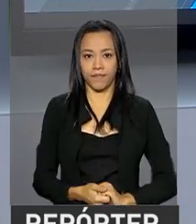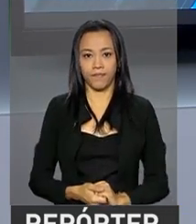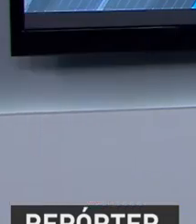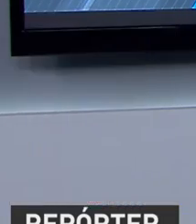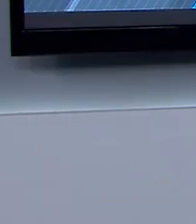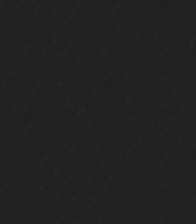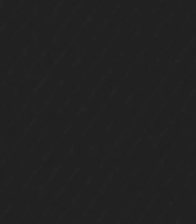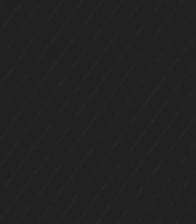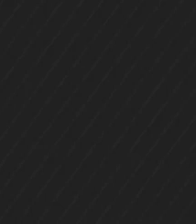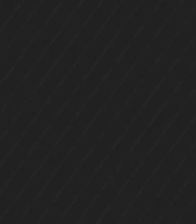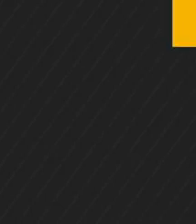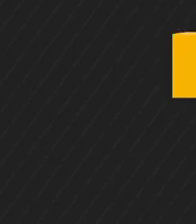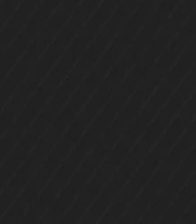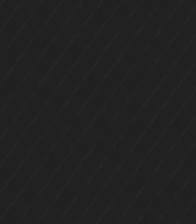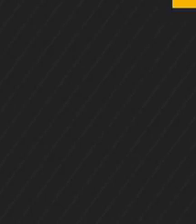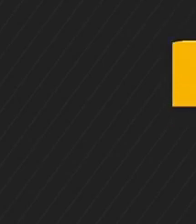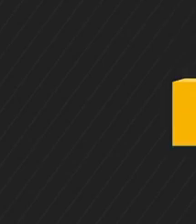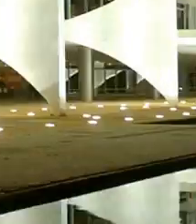Federal